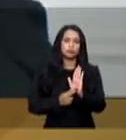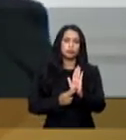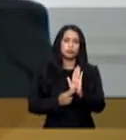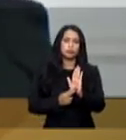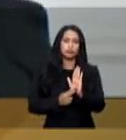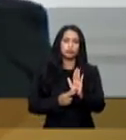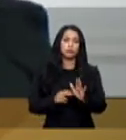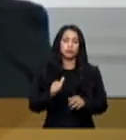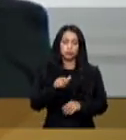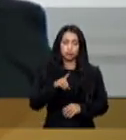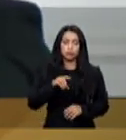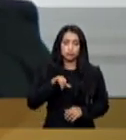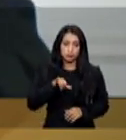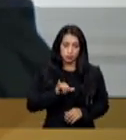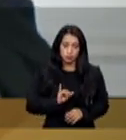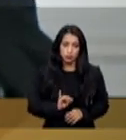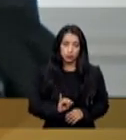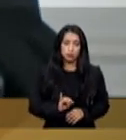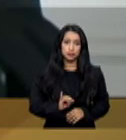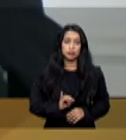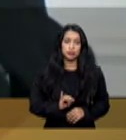à declaração de inconstitucionalidade,